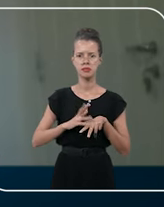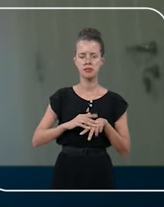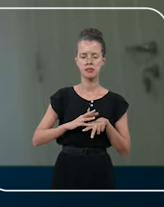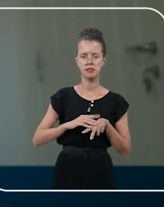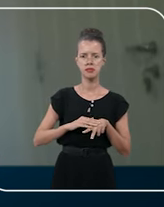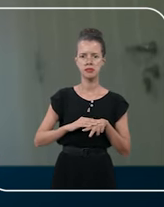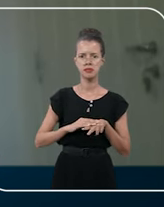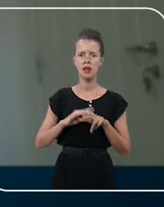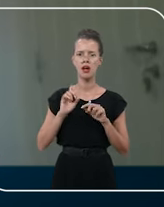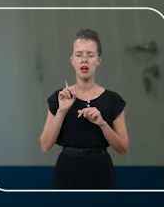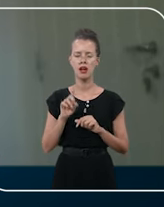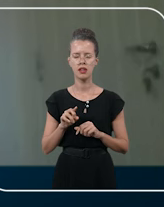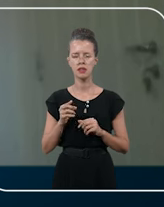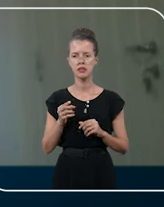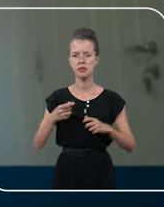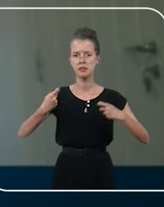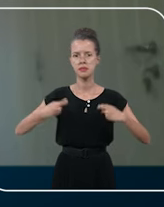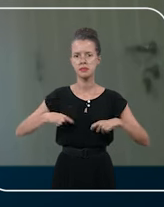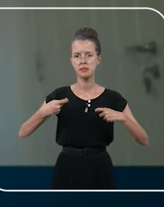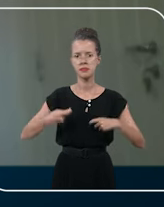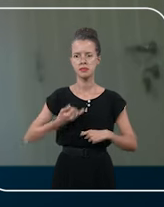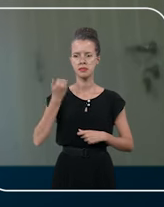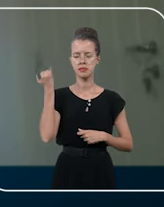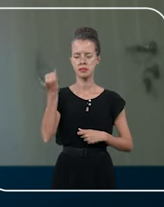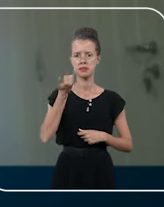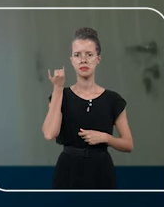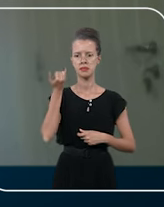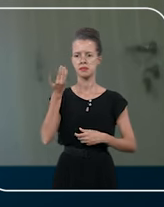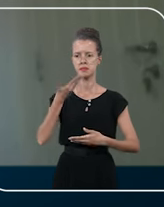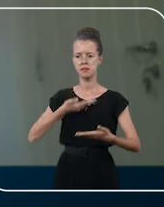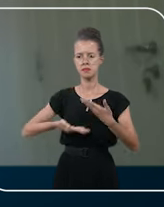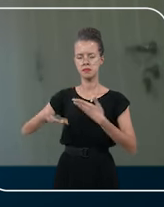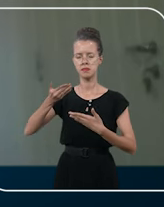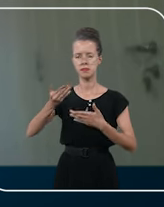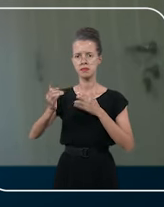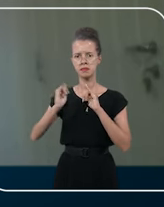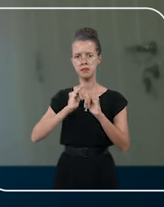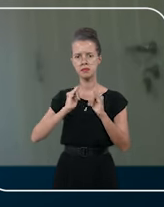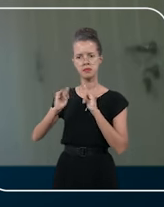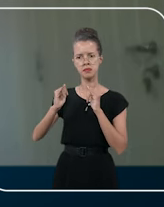de haver essa informação. E hoje